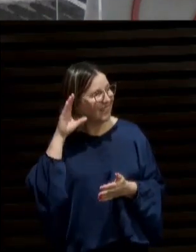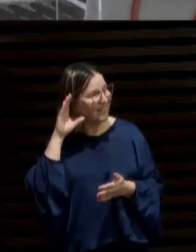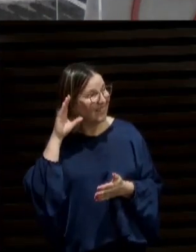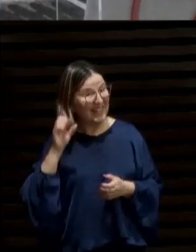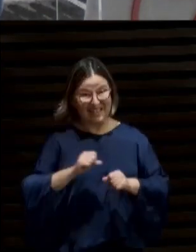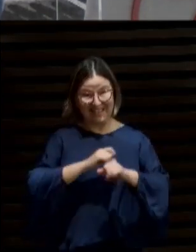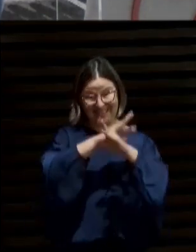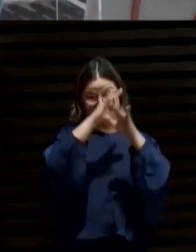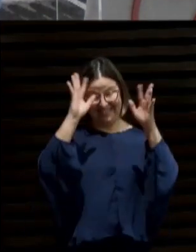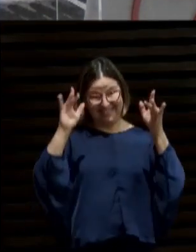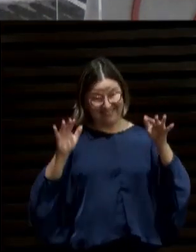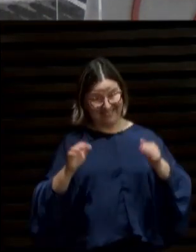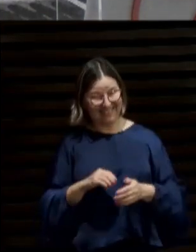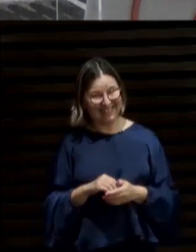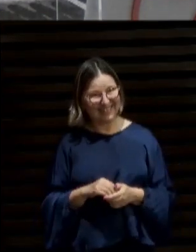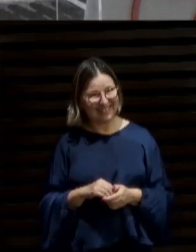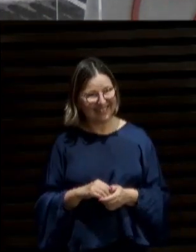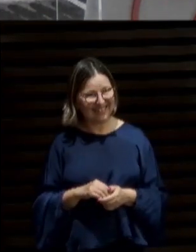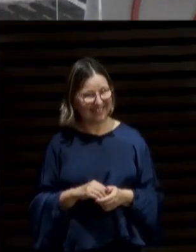Te deu a glória.